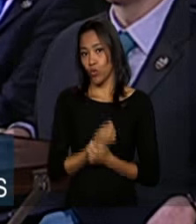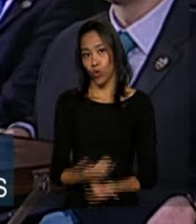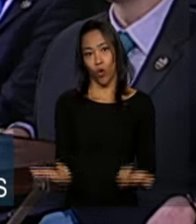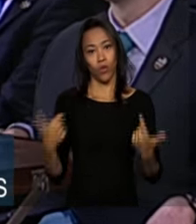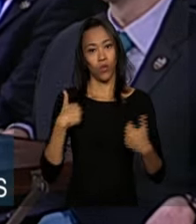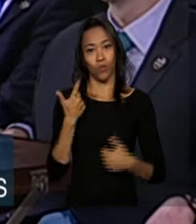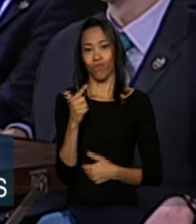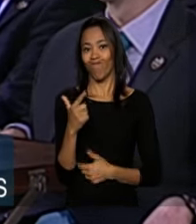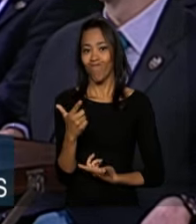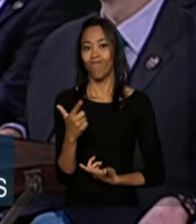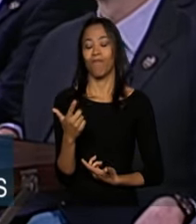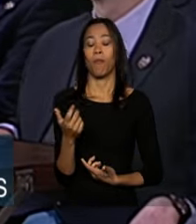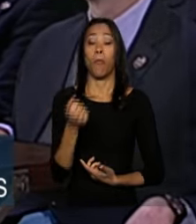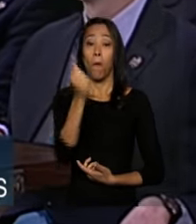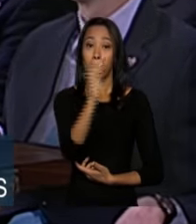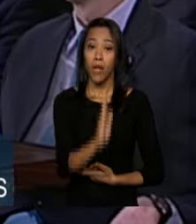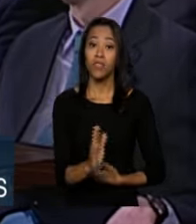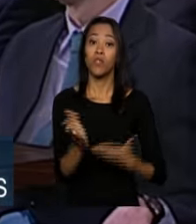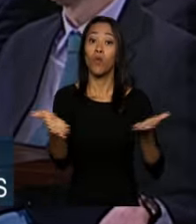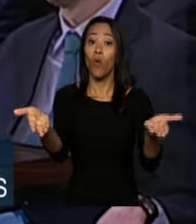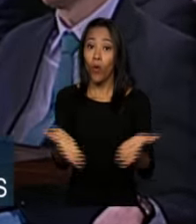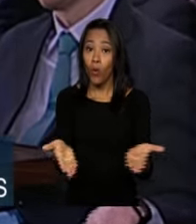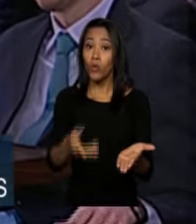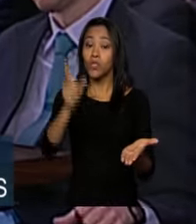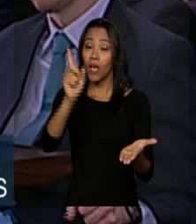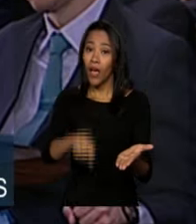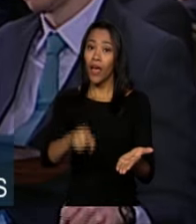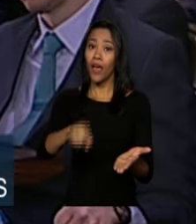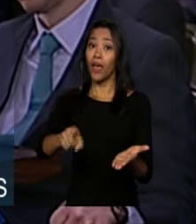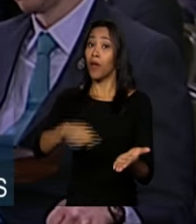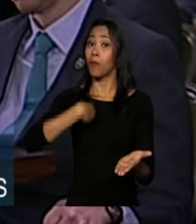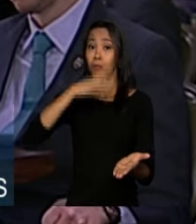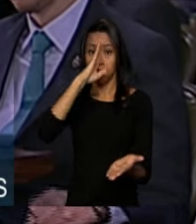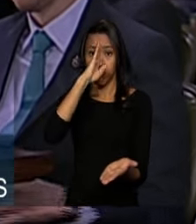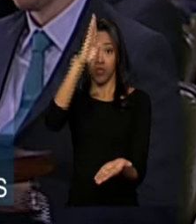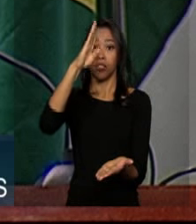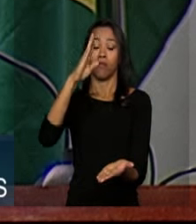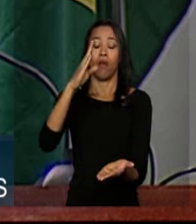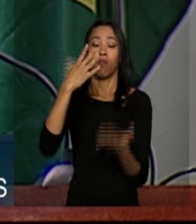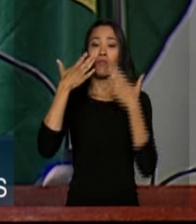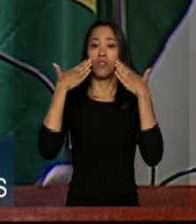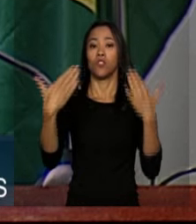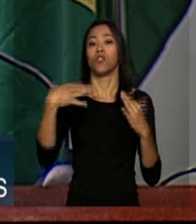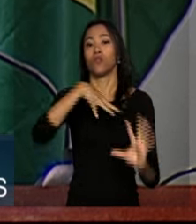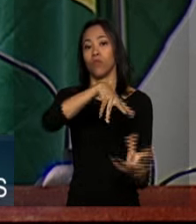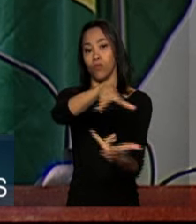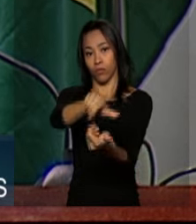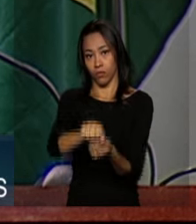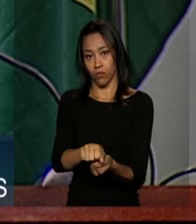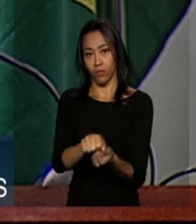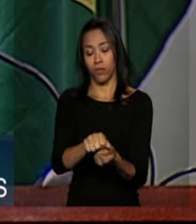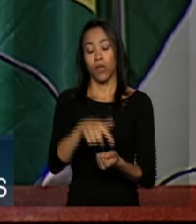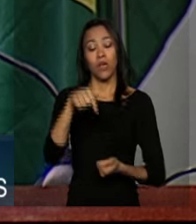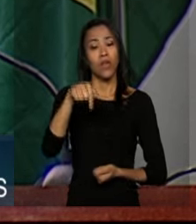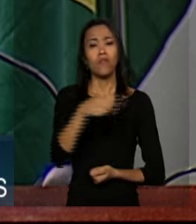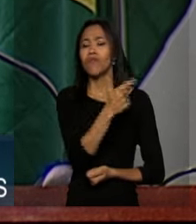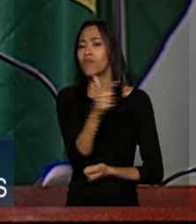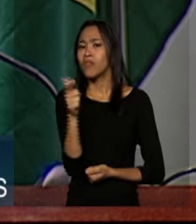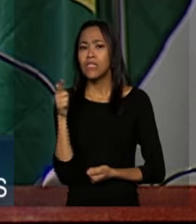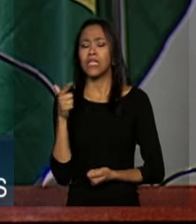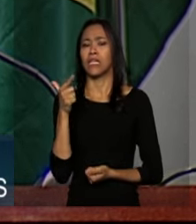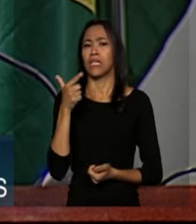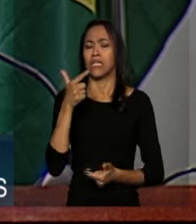Brasil hoje é reconhecido como protagonista internacional. Não haverá dificuldades que